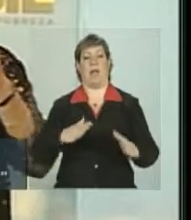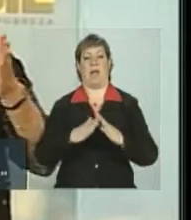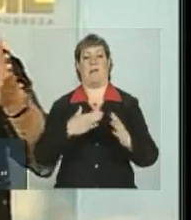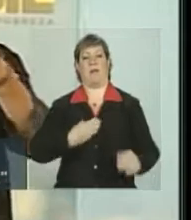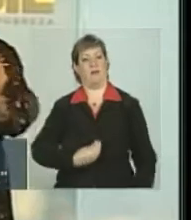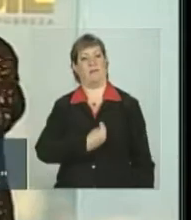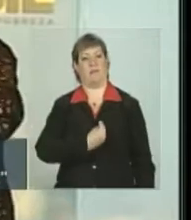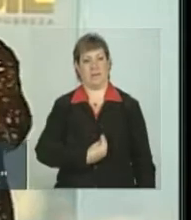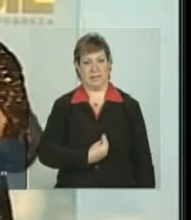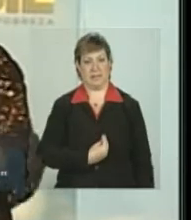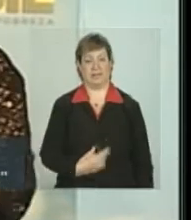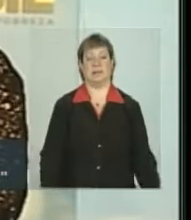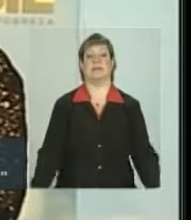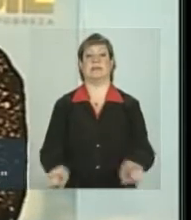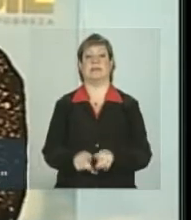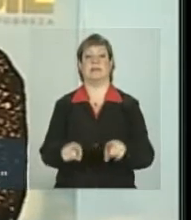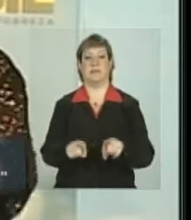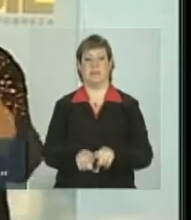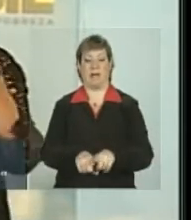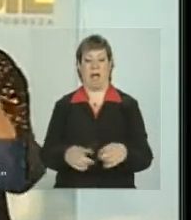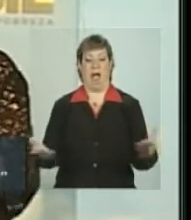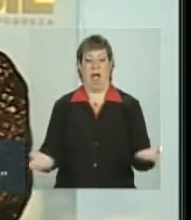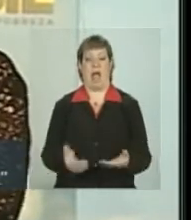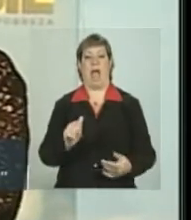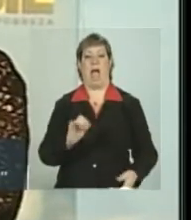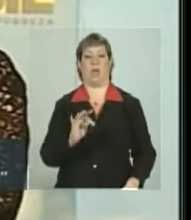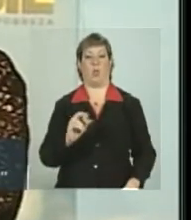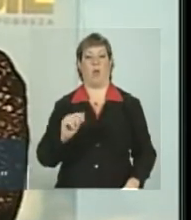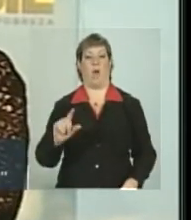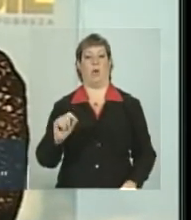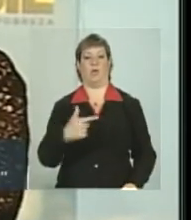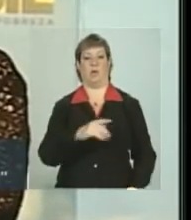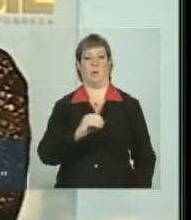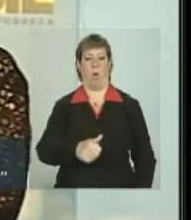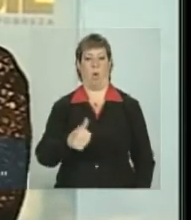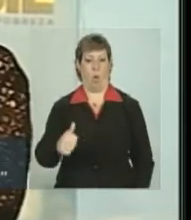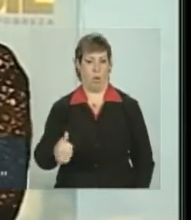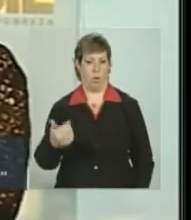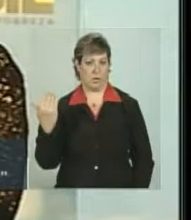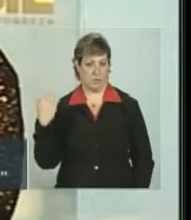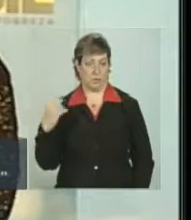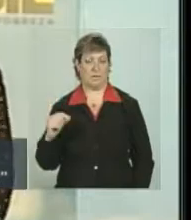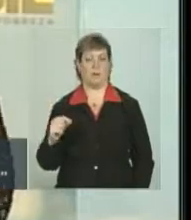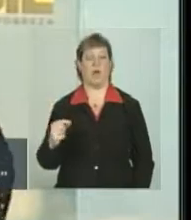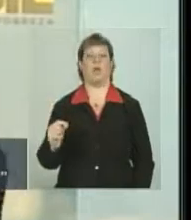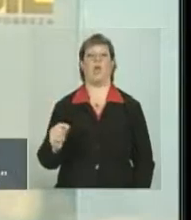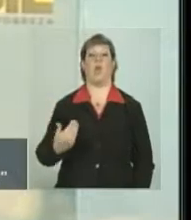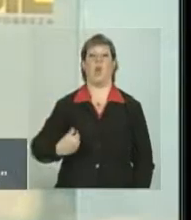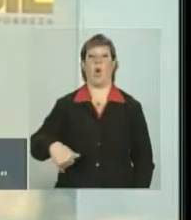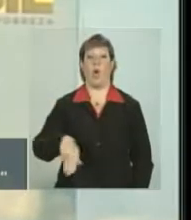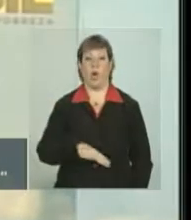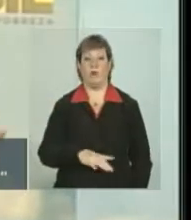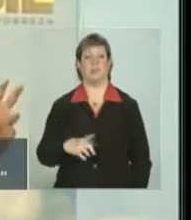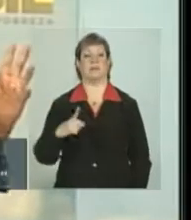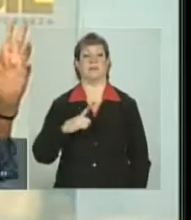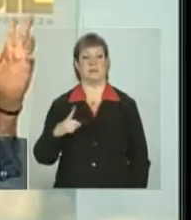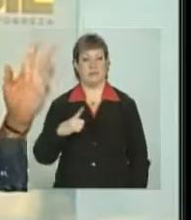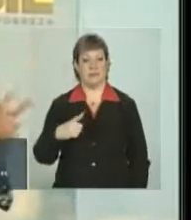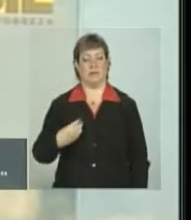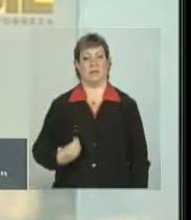Minha Vida e da sua atualização em 2011, que nós